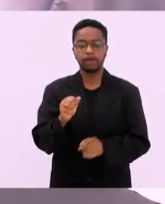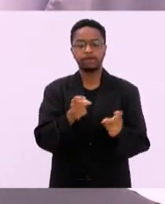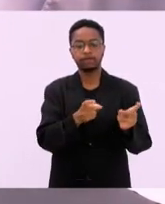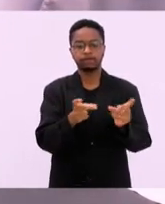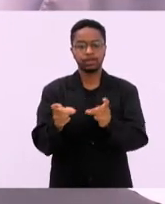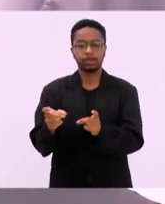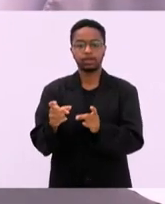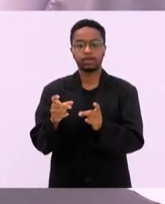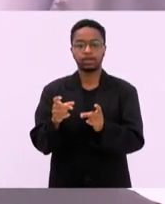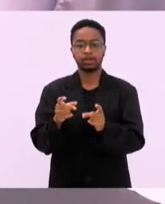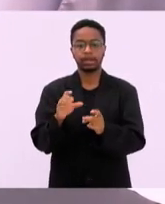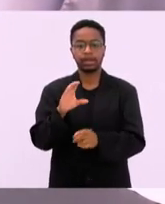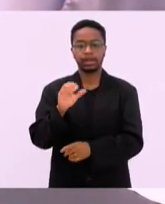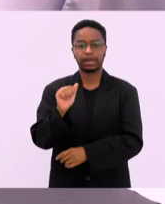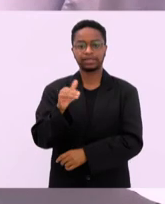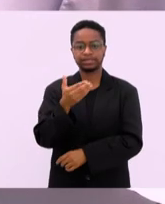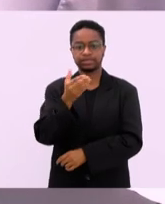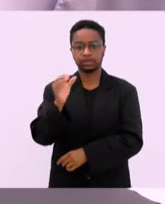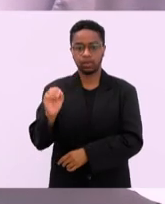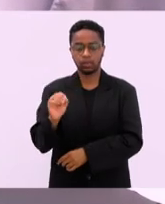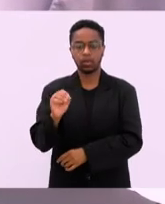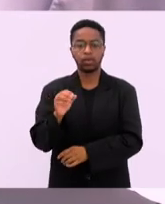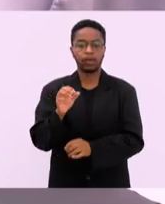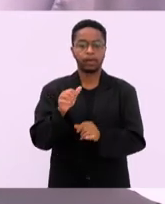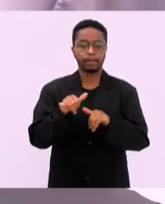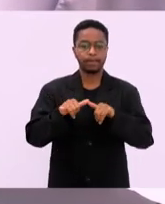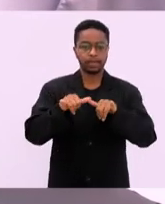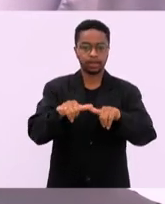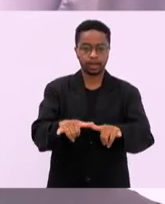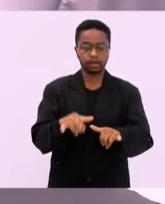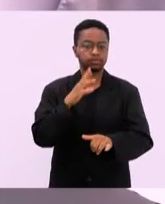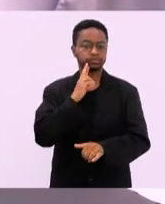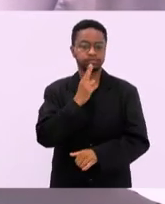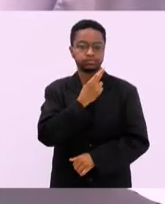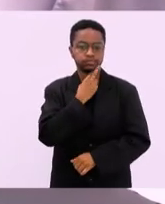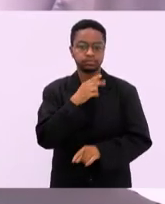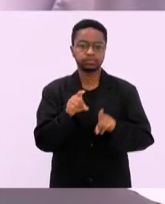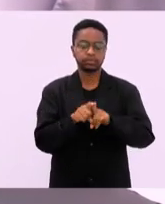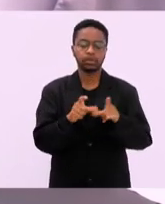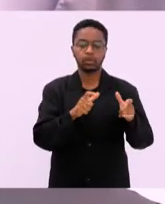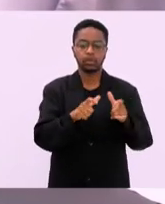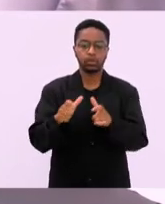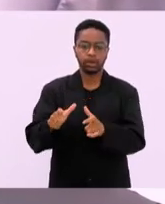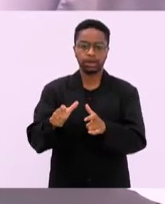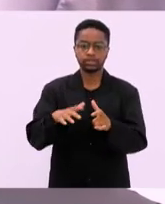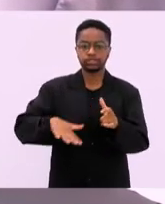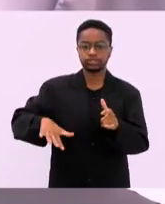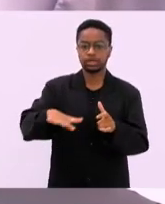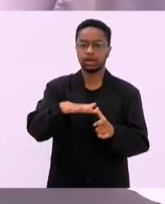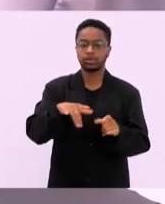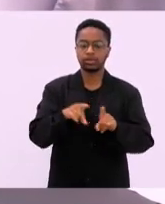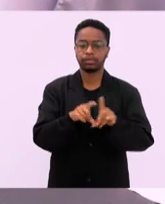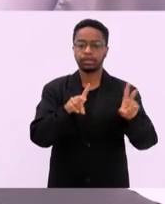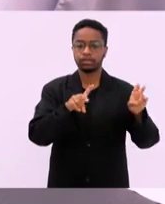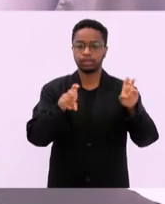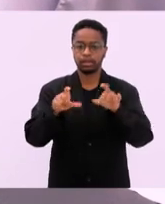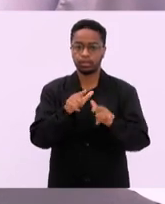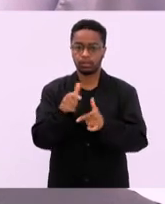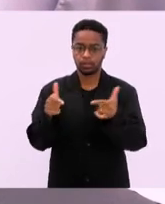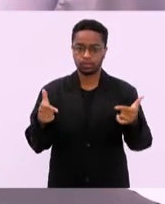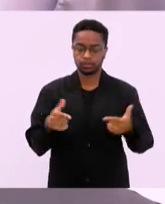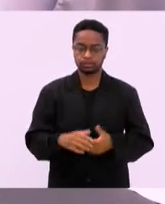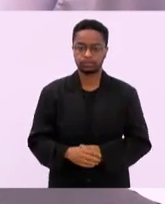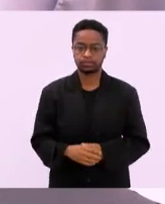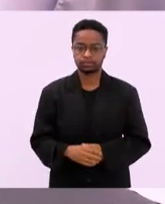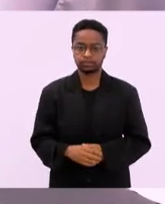pelos supermercados, peixarias, restaurantes e estabelecimentos comerciais em geral e da outras providências.